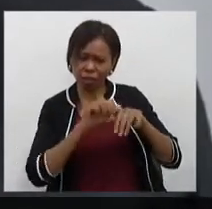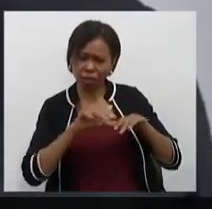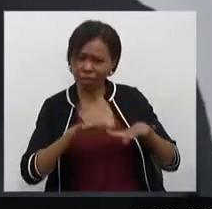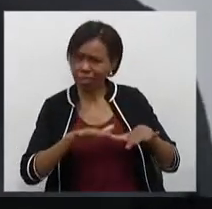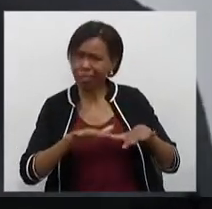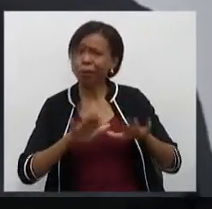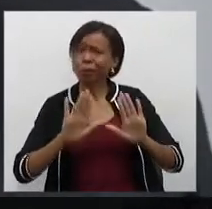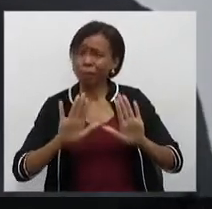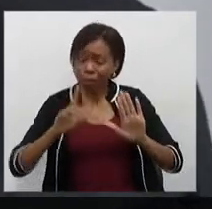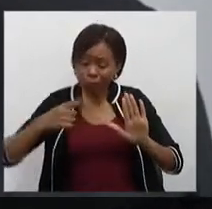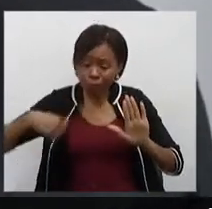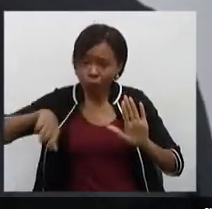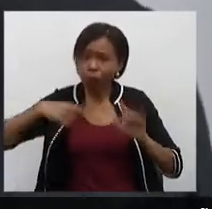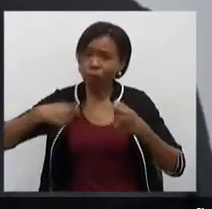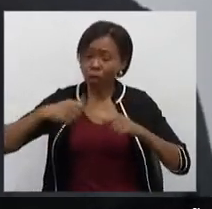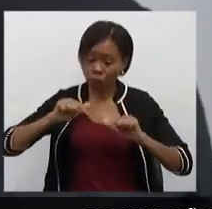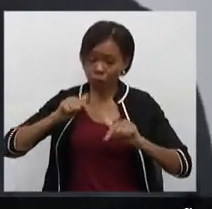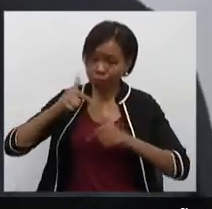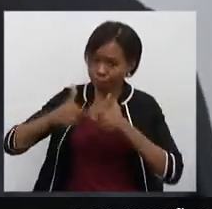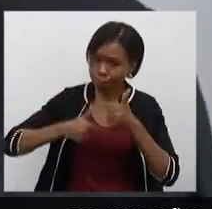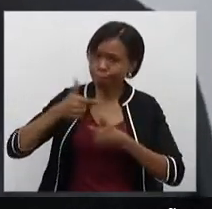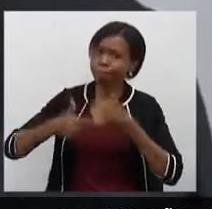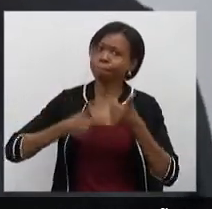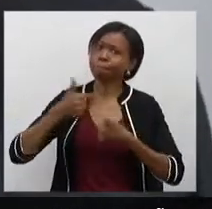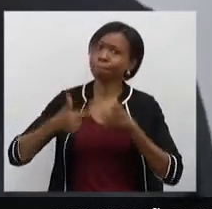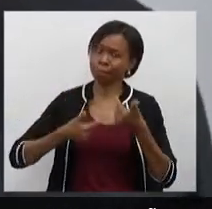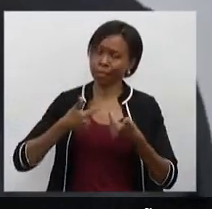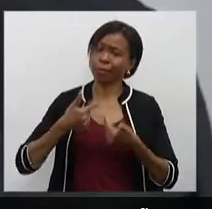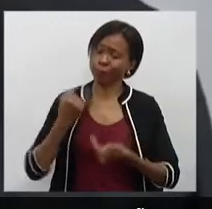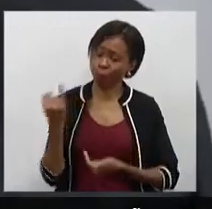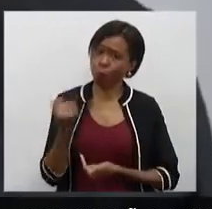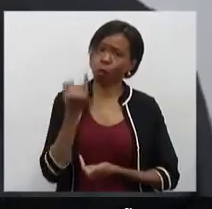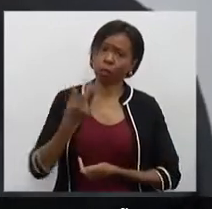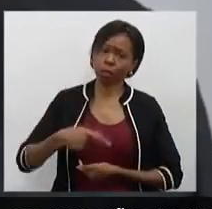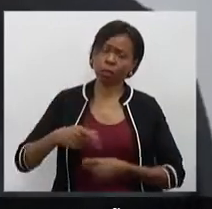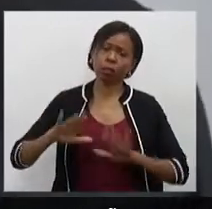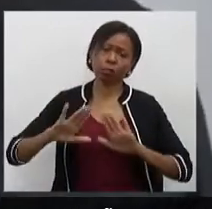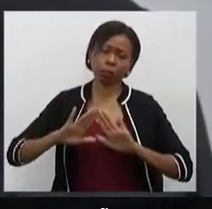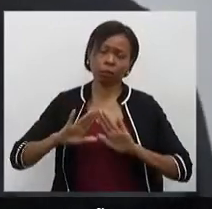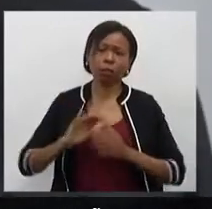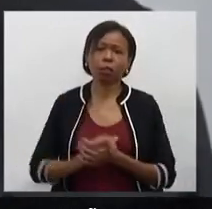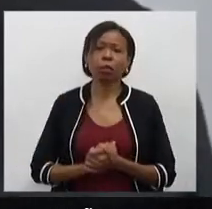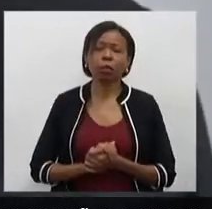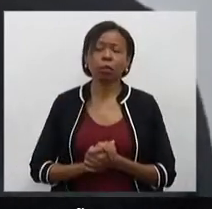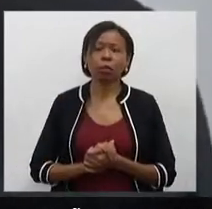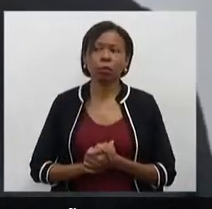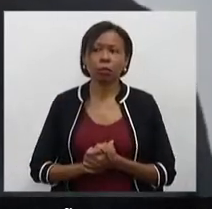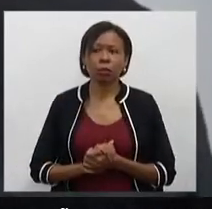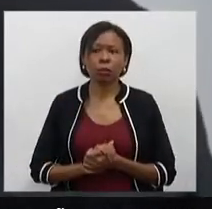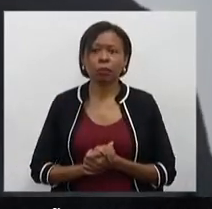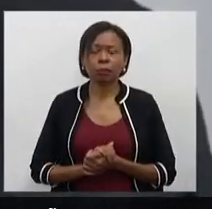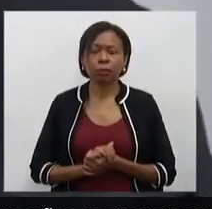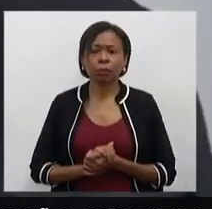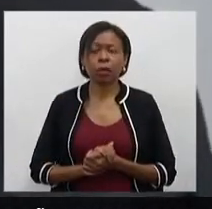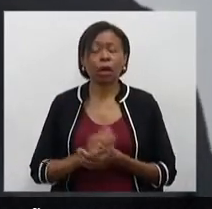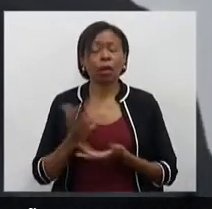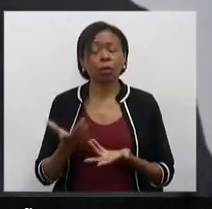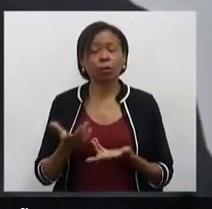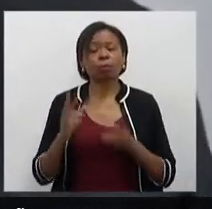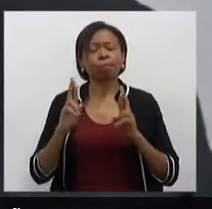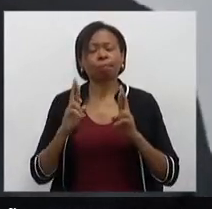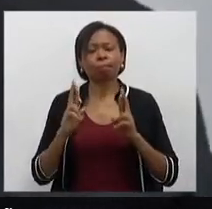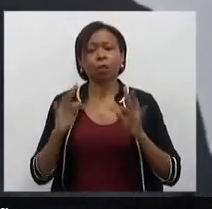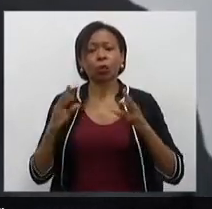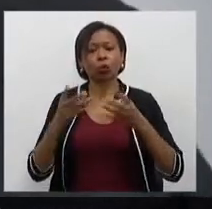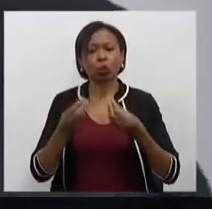biênio nosso na Assembleia. Eu cumprimento a todos em nome do nosso presidente e uma boa audiência pública para